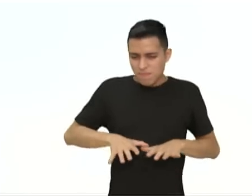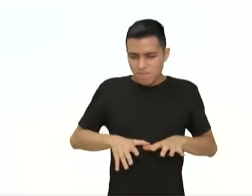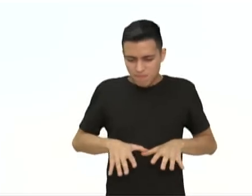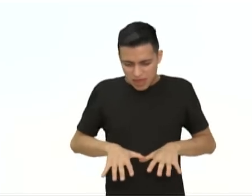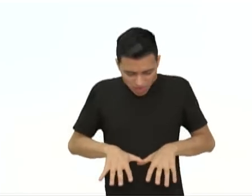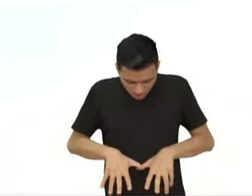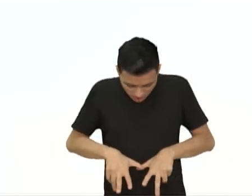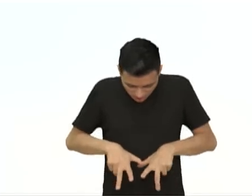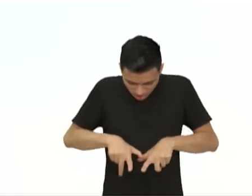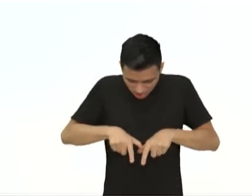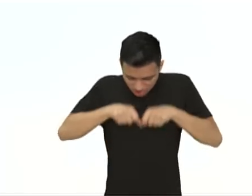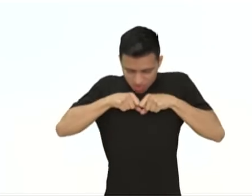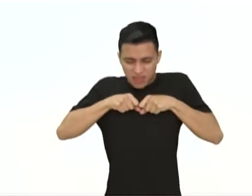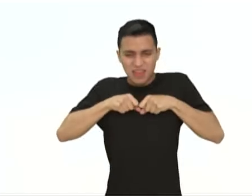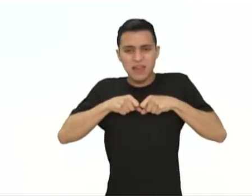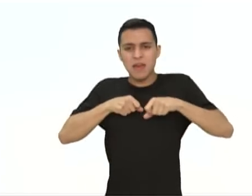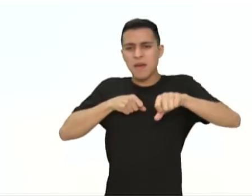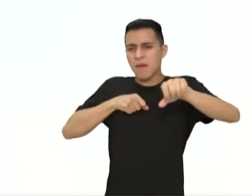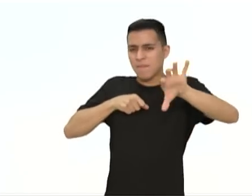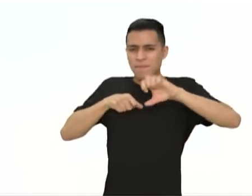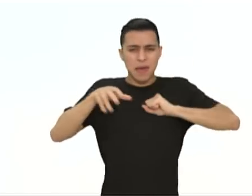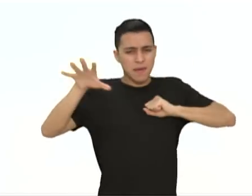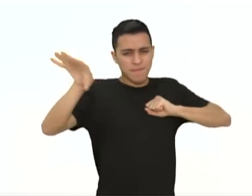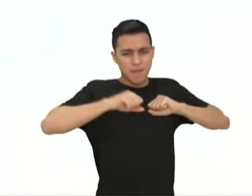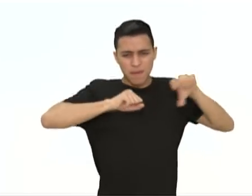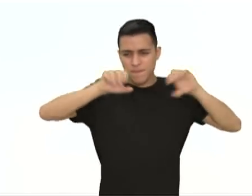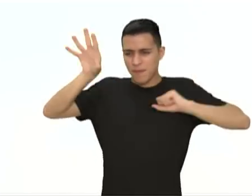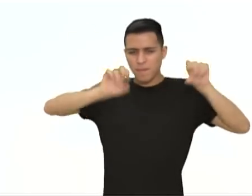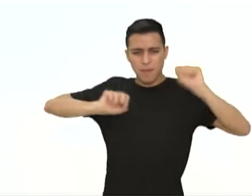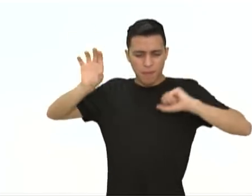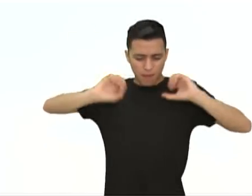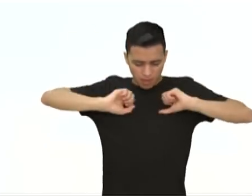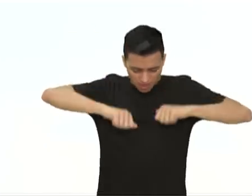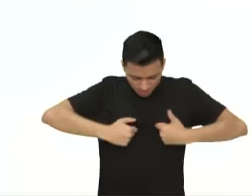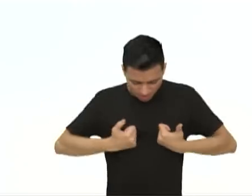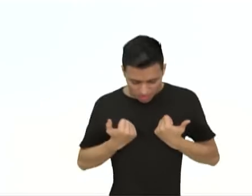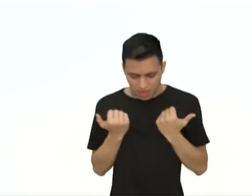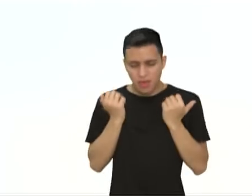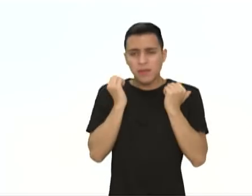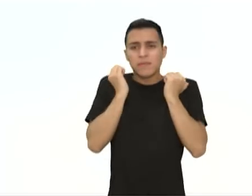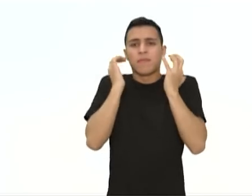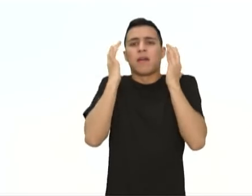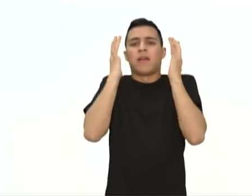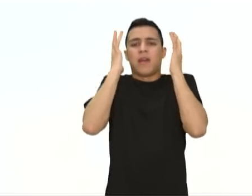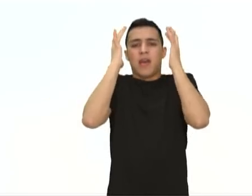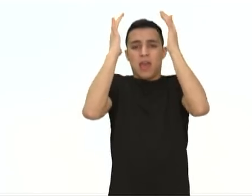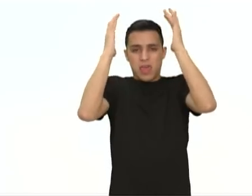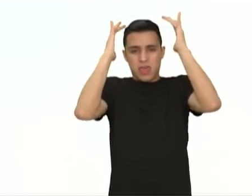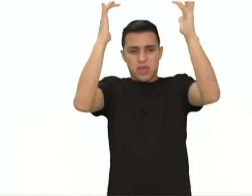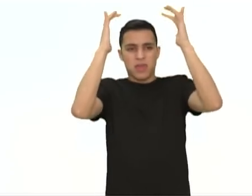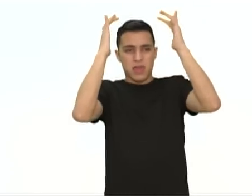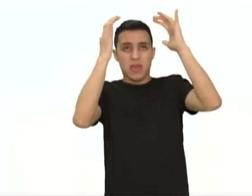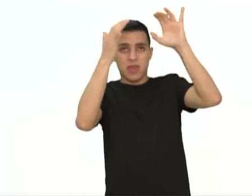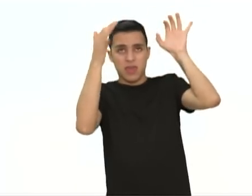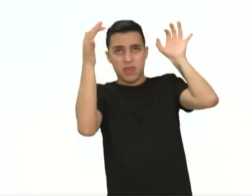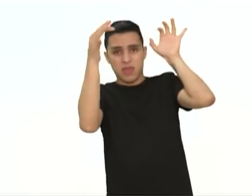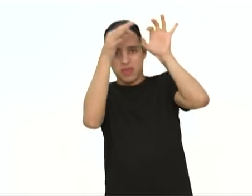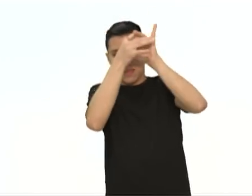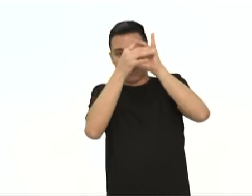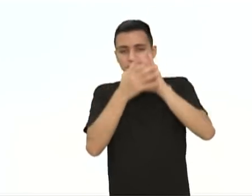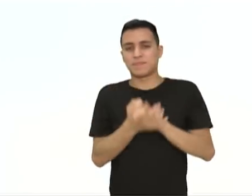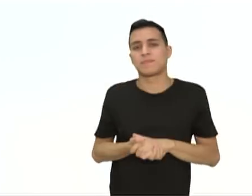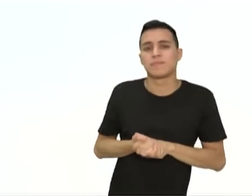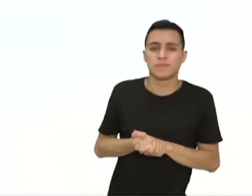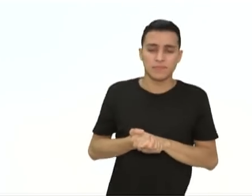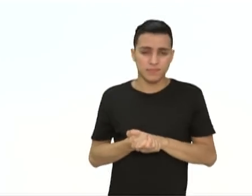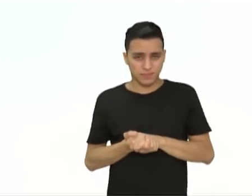capta esses estímulos do ambiente, transmitem via os nervos, chega até o